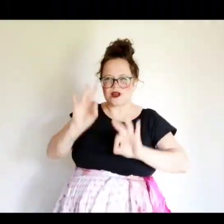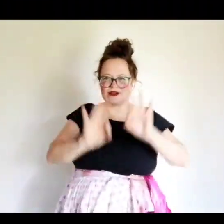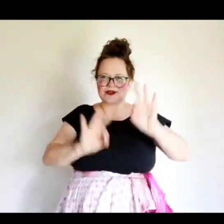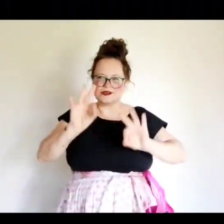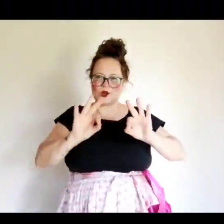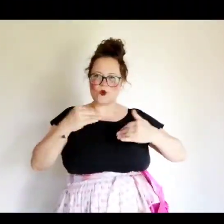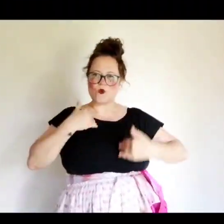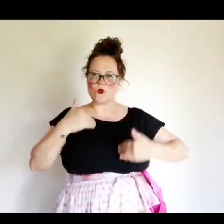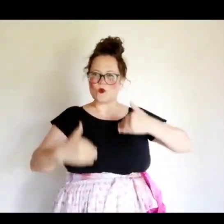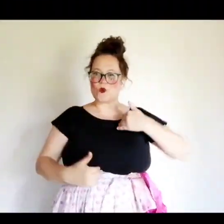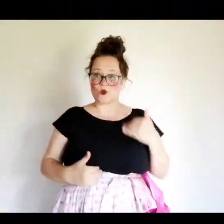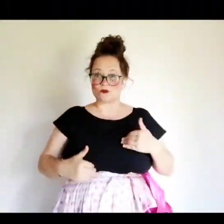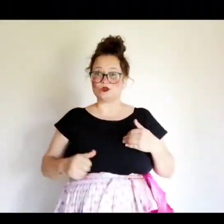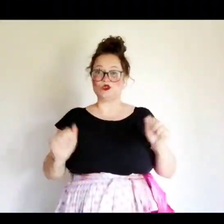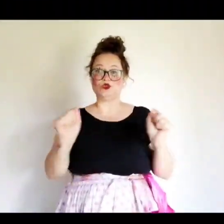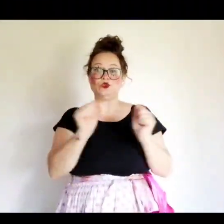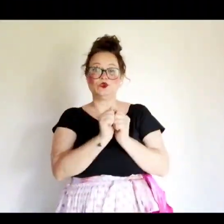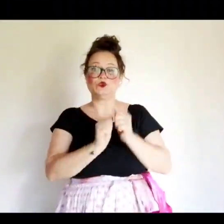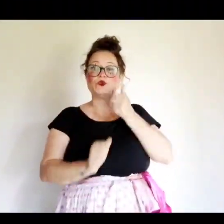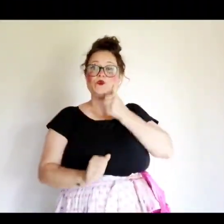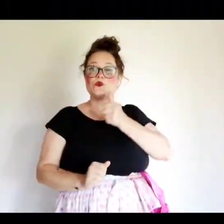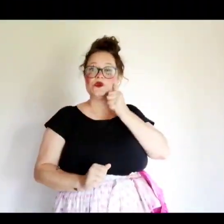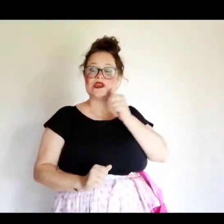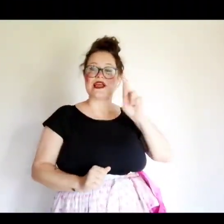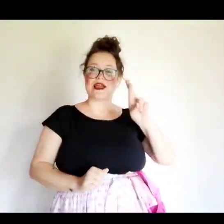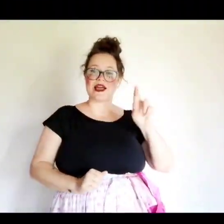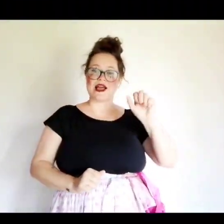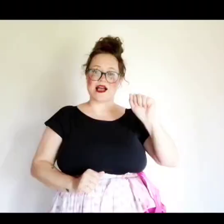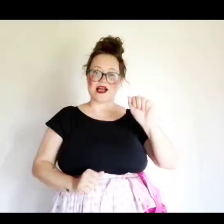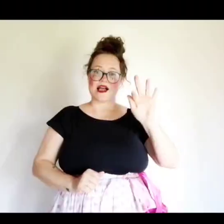corporal com a Rafaela Catarina Quinas.